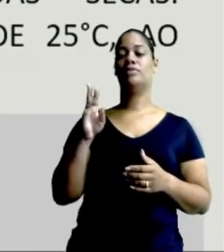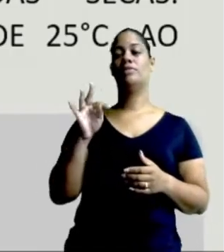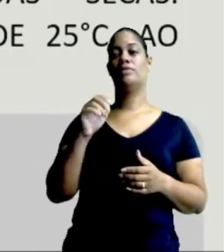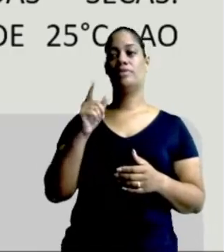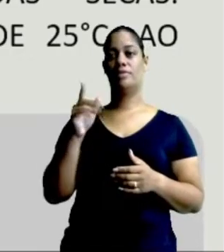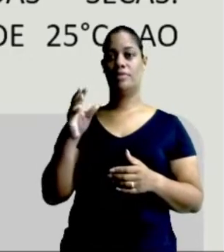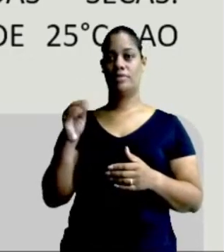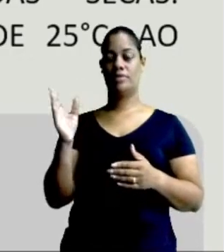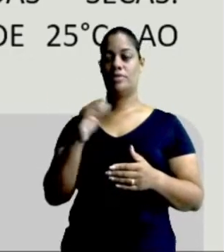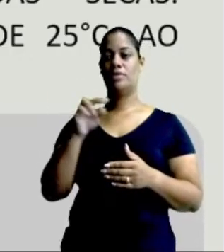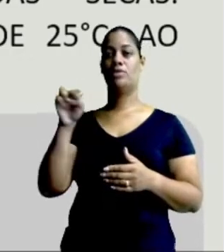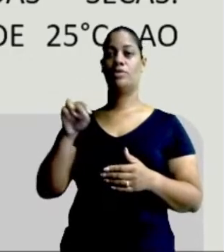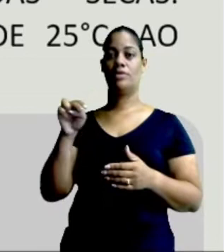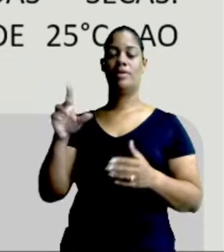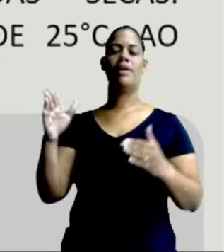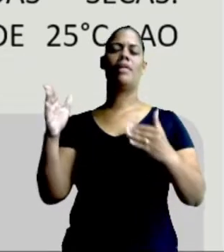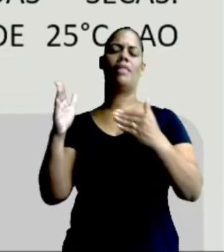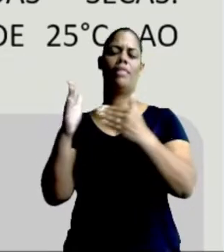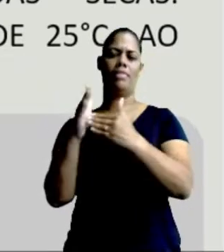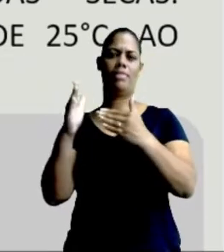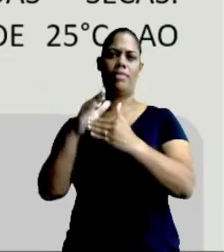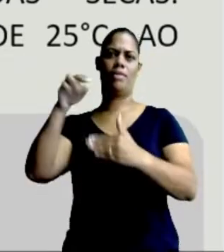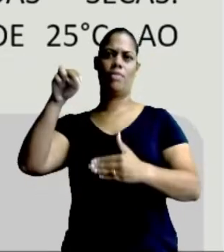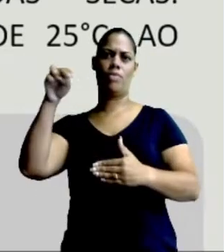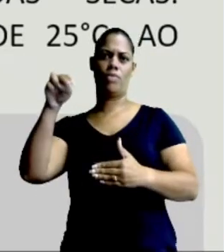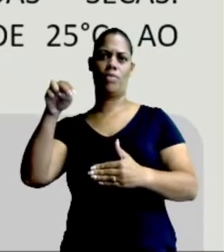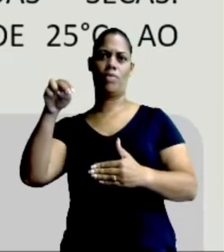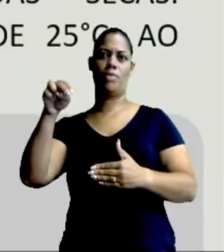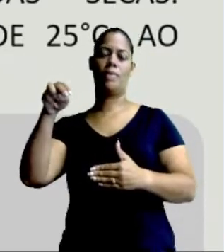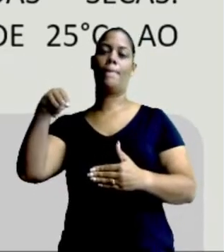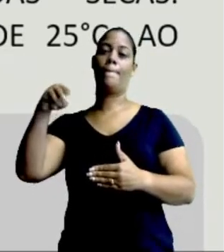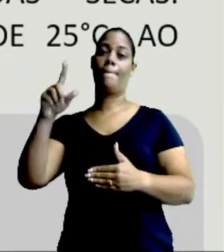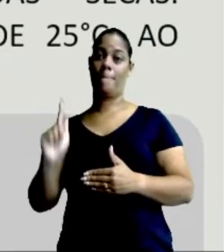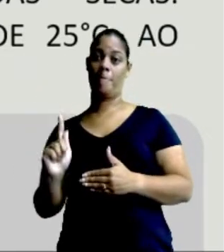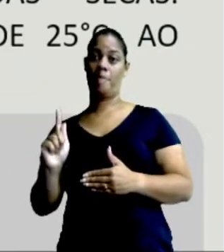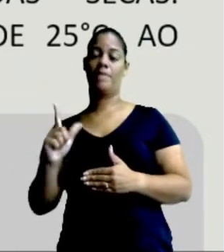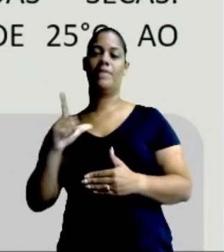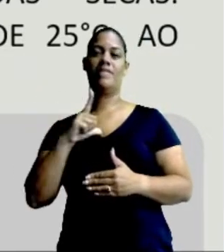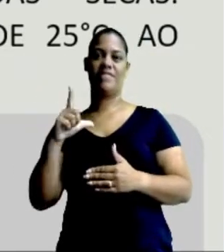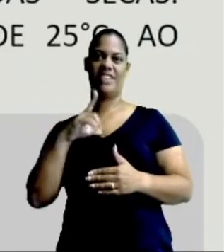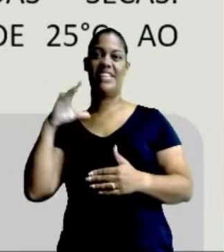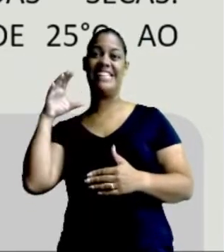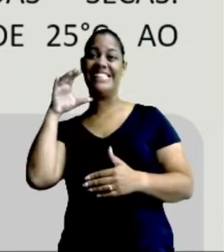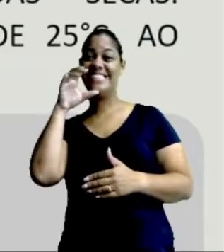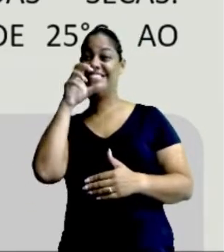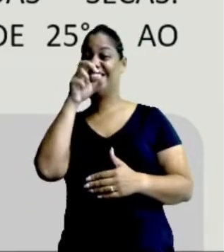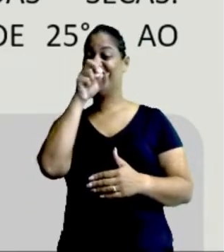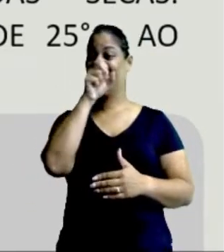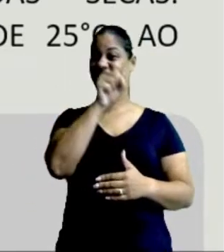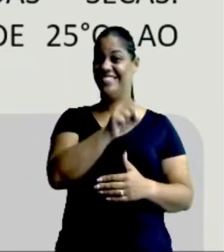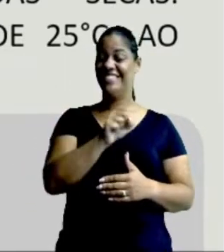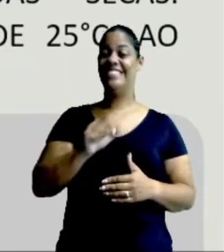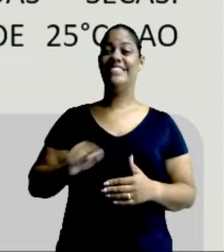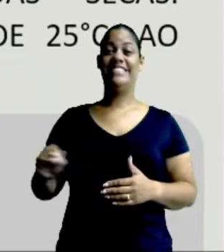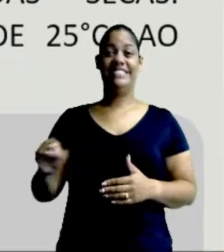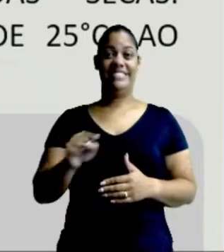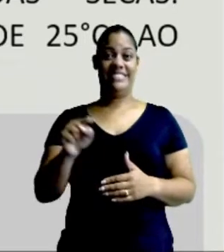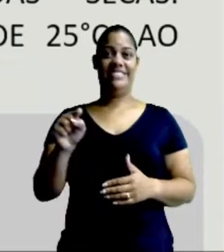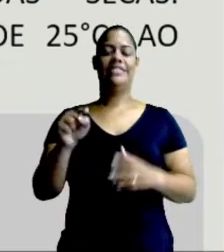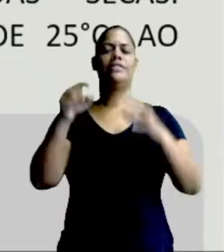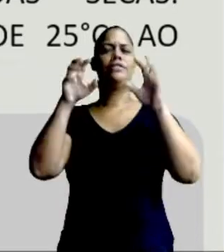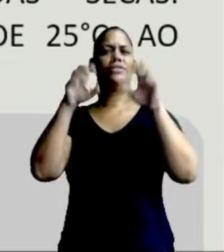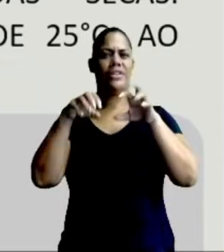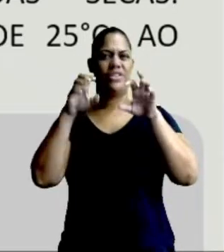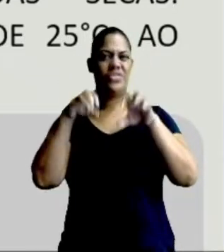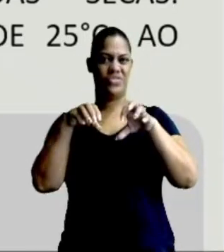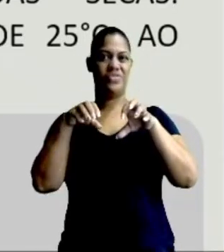do Nordeste até o norte de Minas Gerais. E aí nós vamos ter massas de ar quente e seca. As